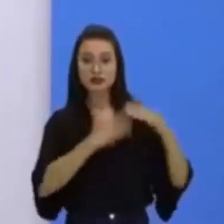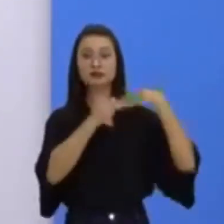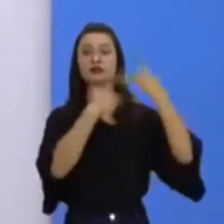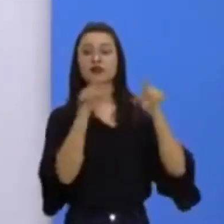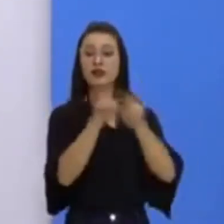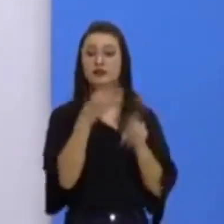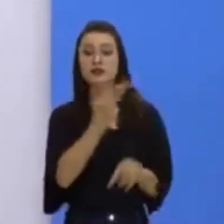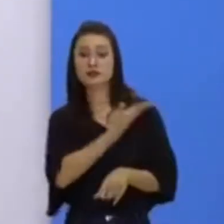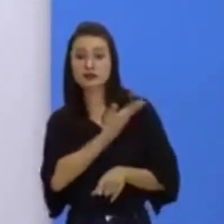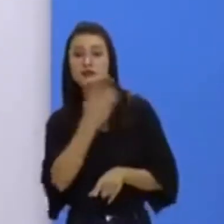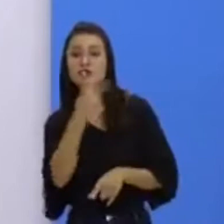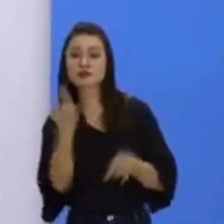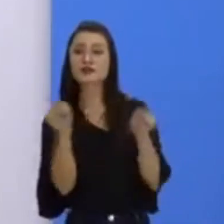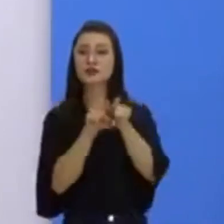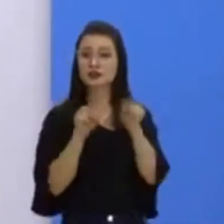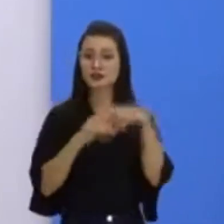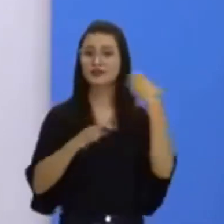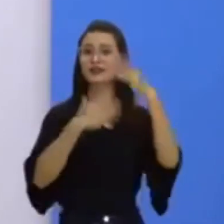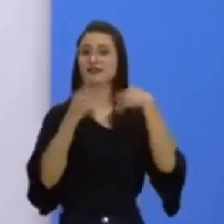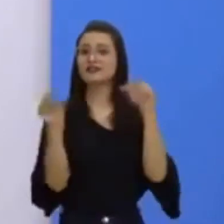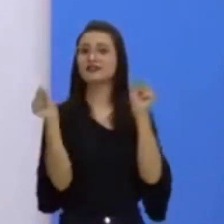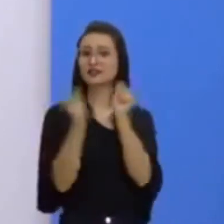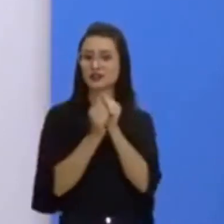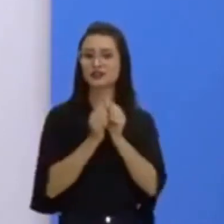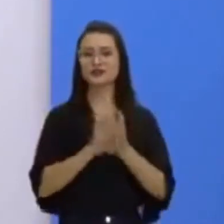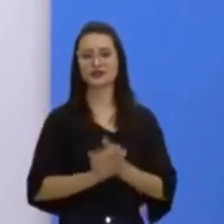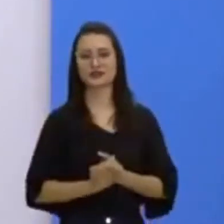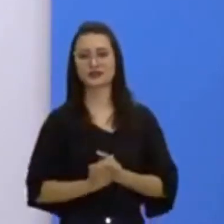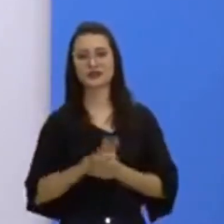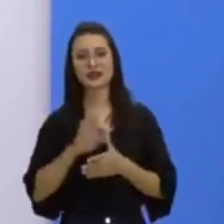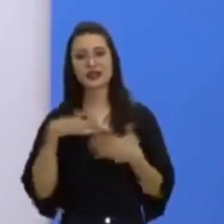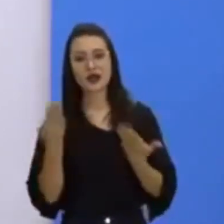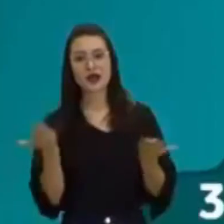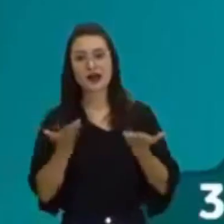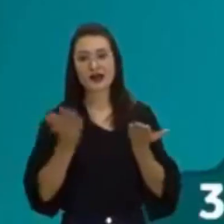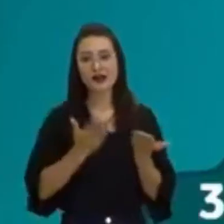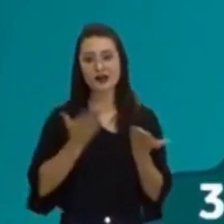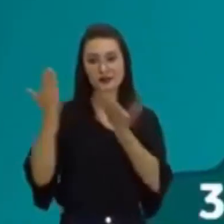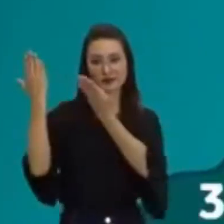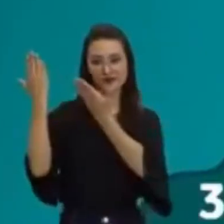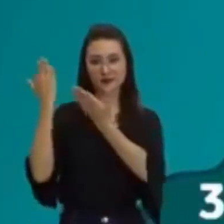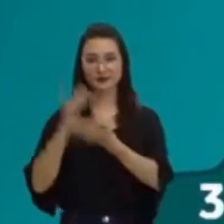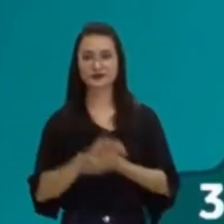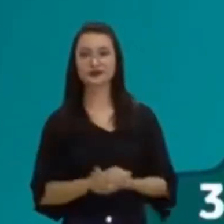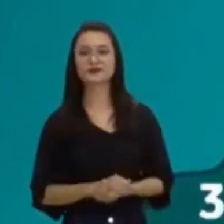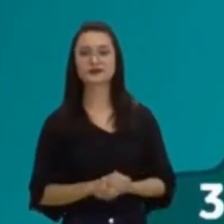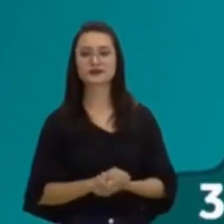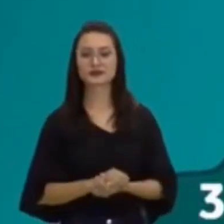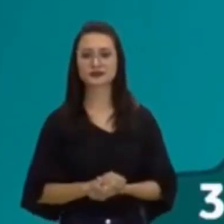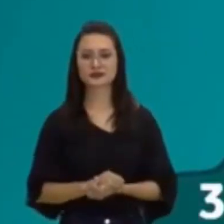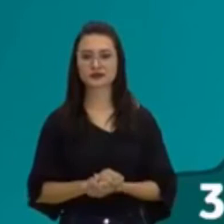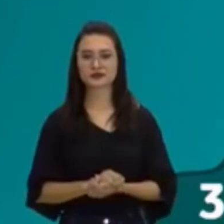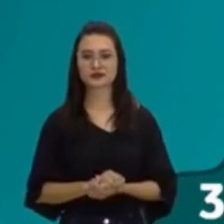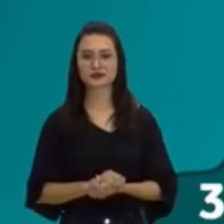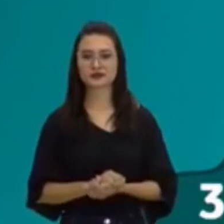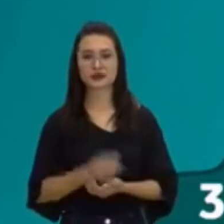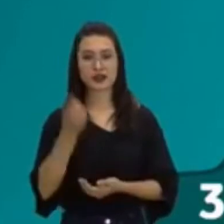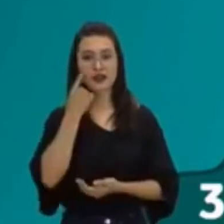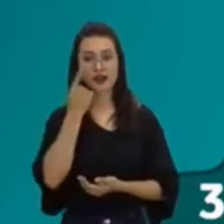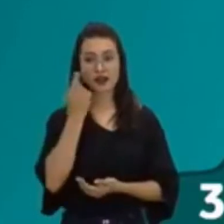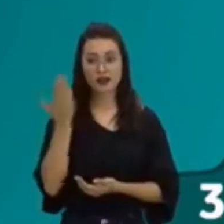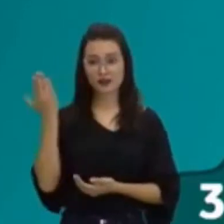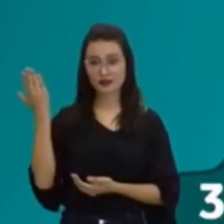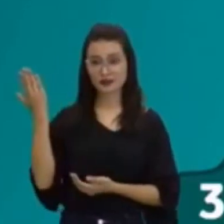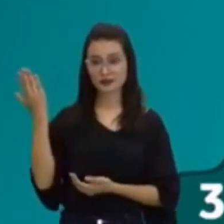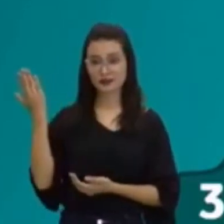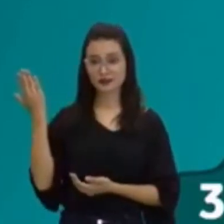colegas também vão crescer certamente, beleza? Bem, vamos lá para o nosso quadro interativo, então. Você está vendo